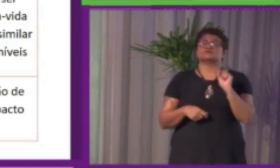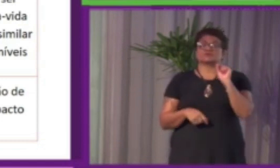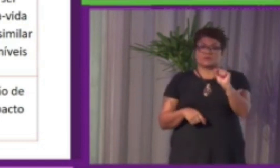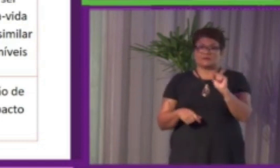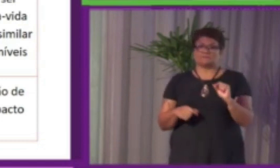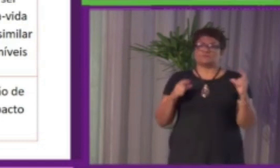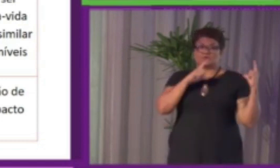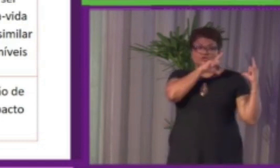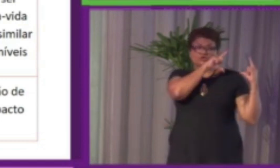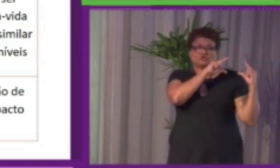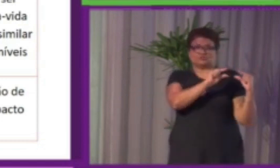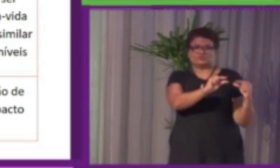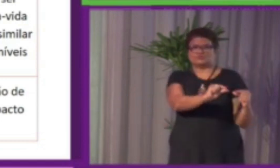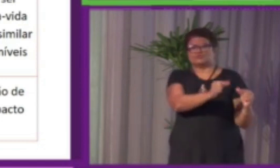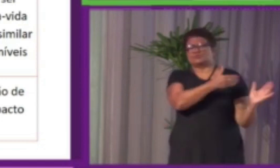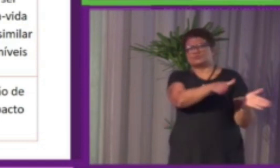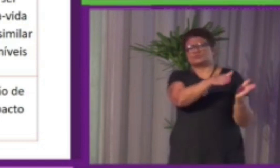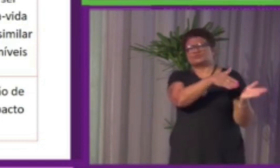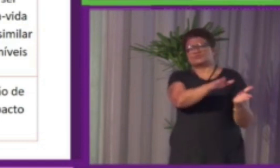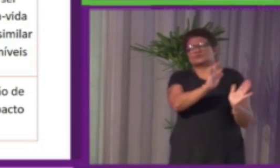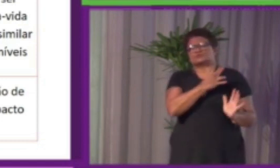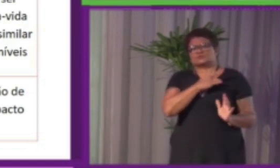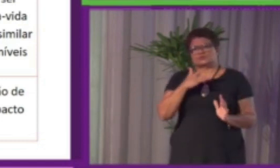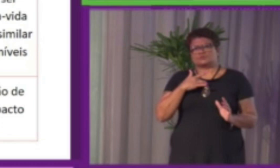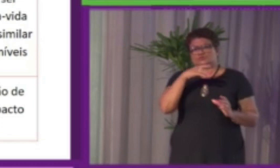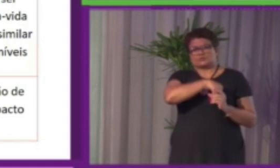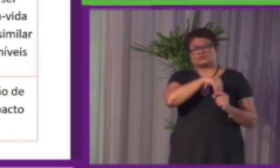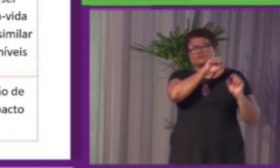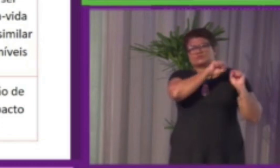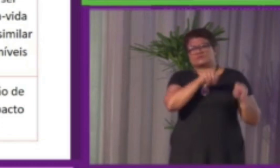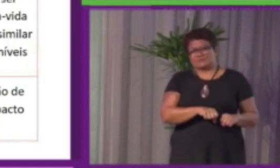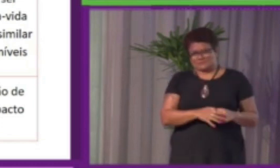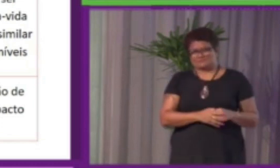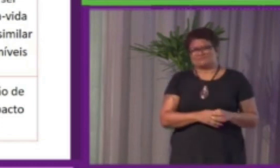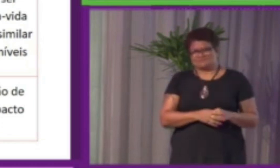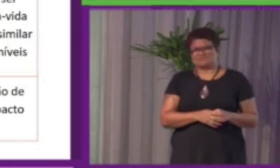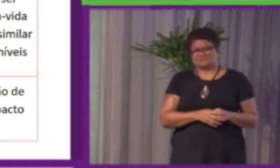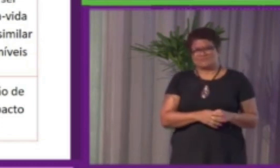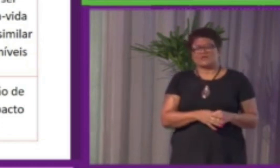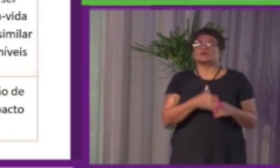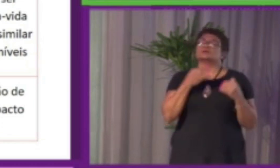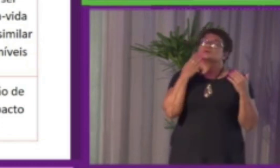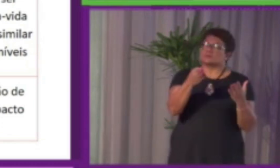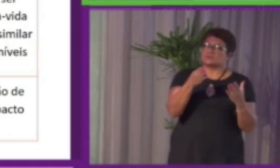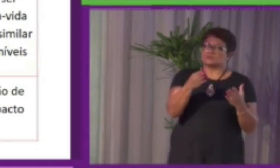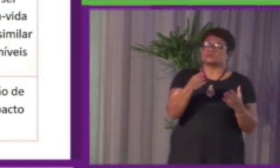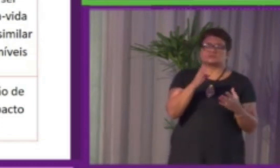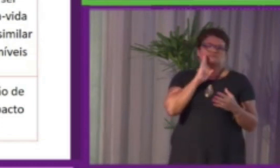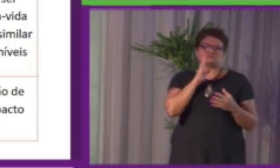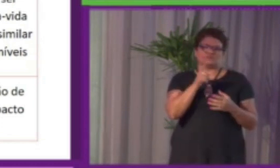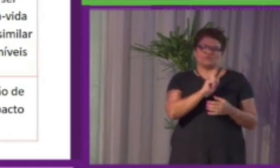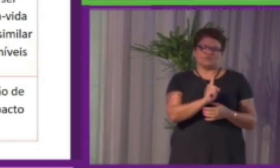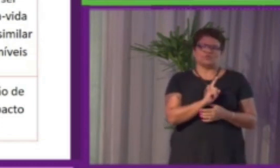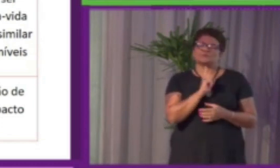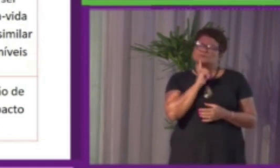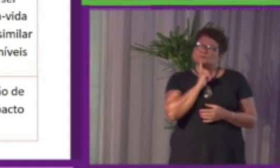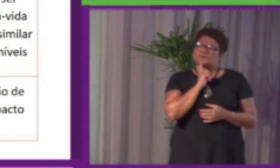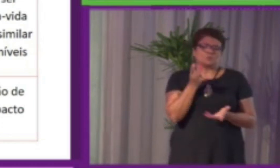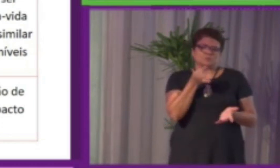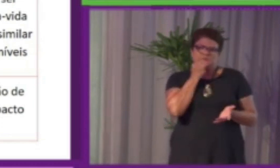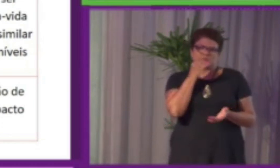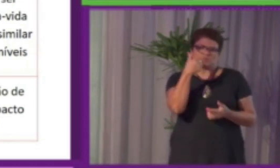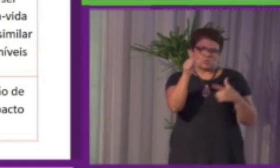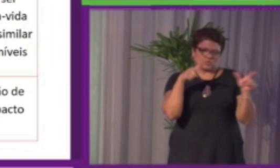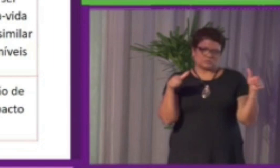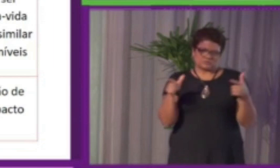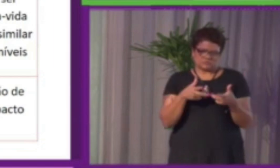diminuir muito a produção de saúde do meu sistema em saúde. Tá? Mas esse não foi o único fator. Então, por exemplo, outros fatores, como,